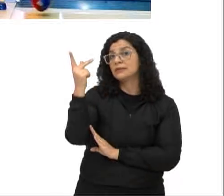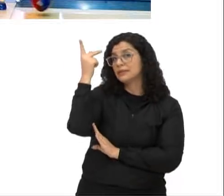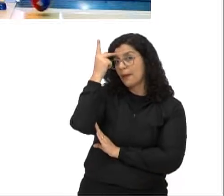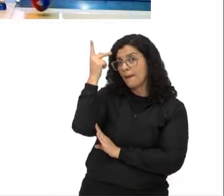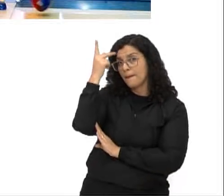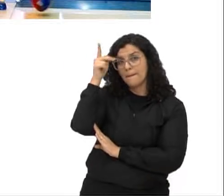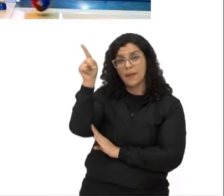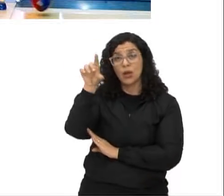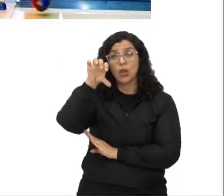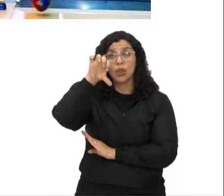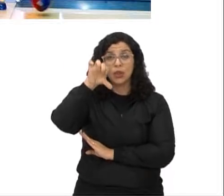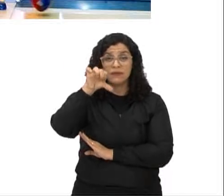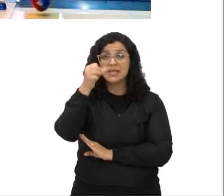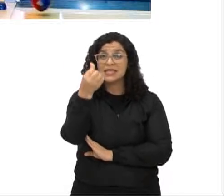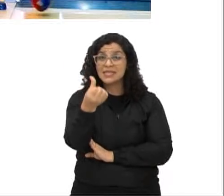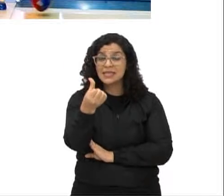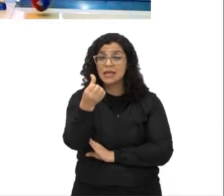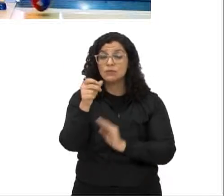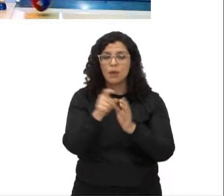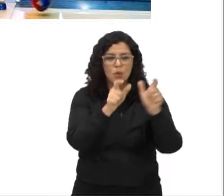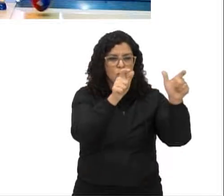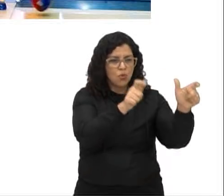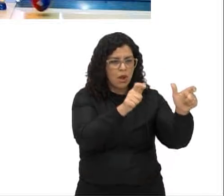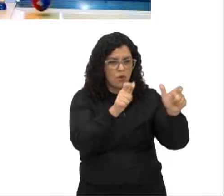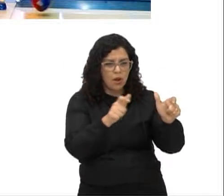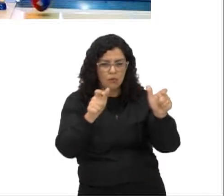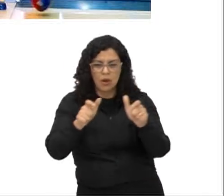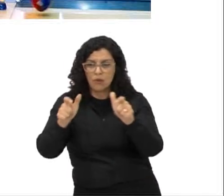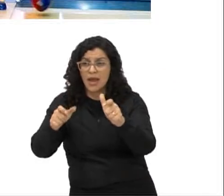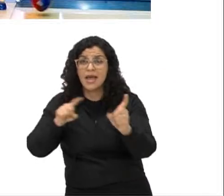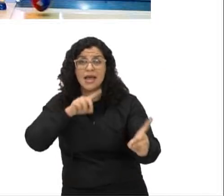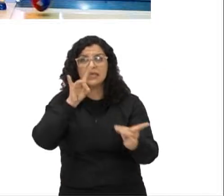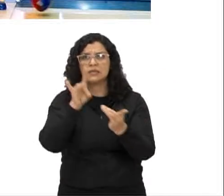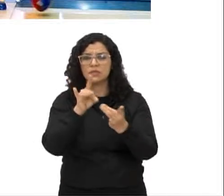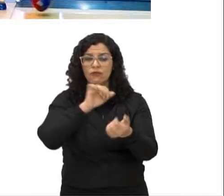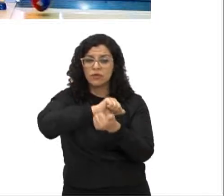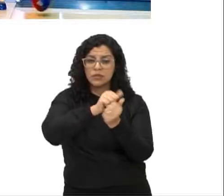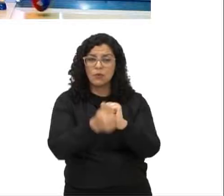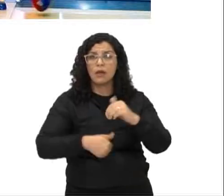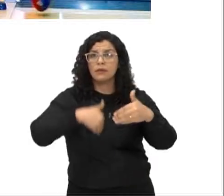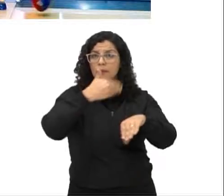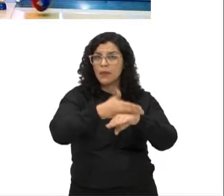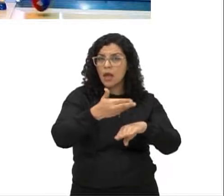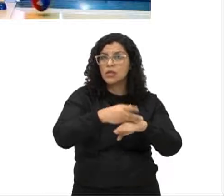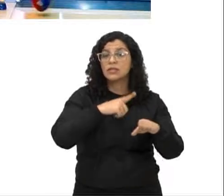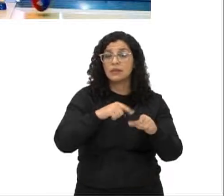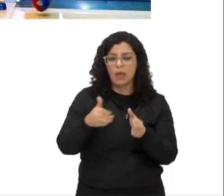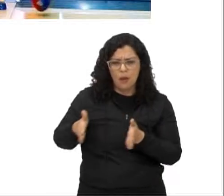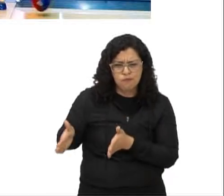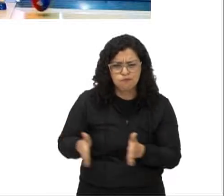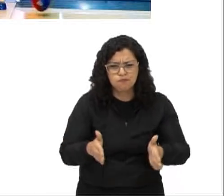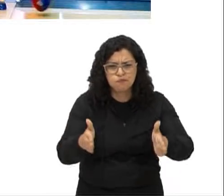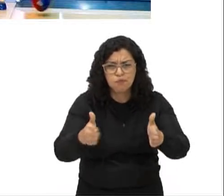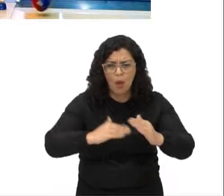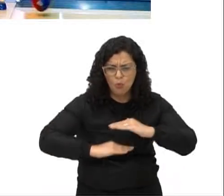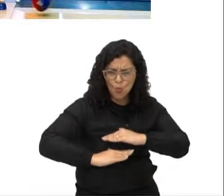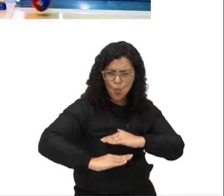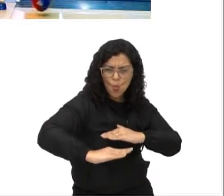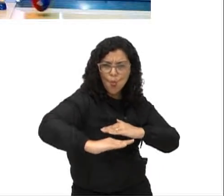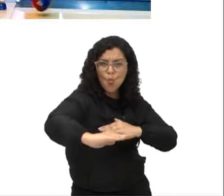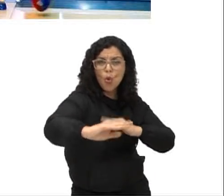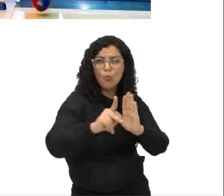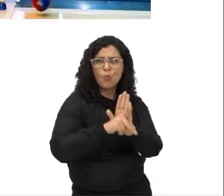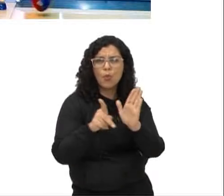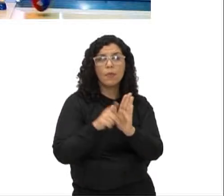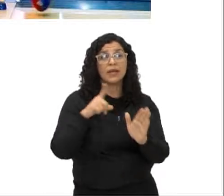Paulo eram 96 estabelecimentos voltados para esse esporte, que tinham pistas para esse esporte.